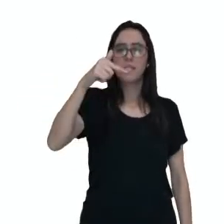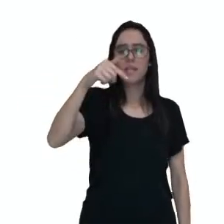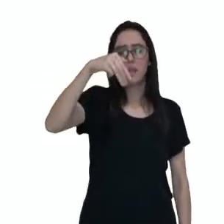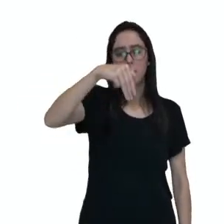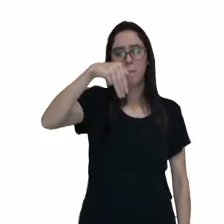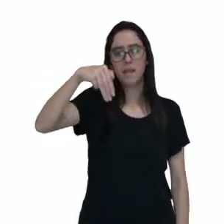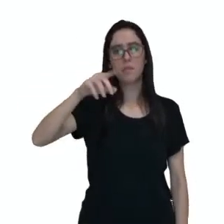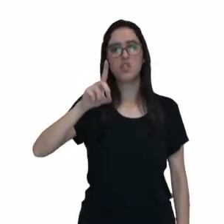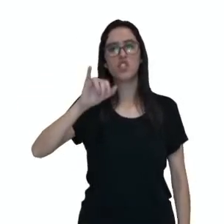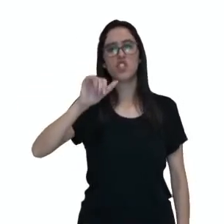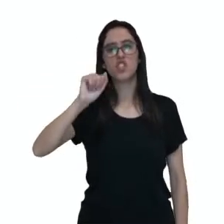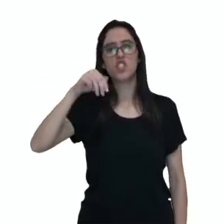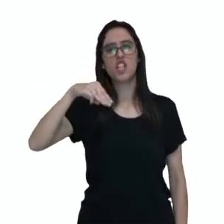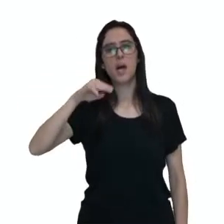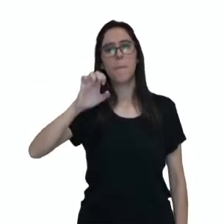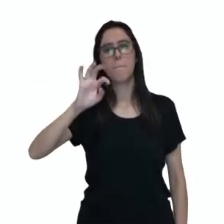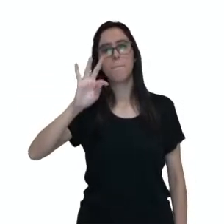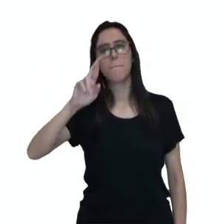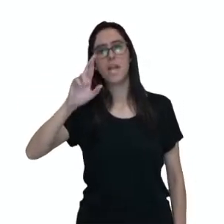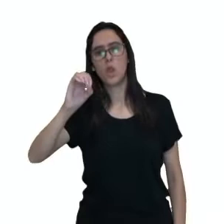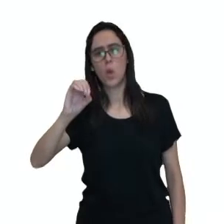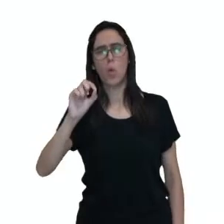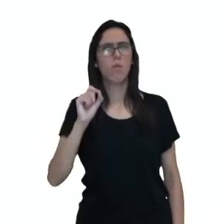diâmetro, ok? O que é isso?